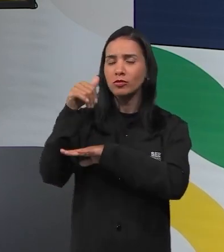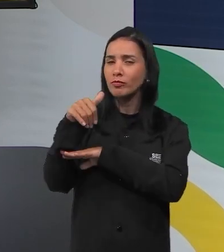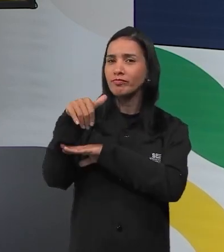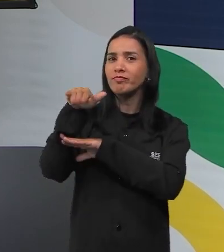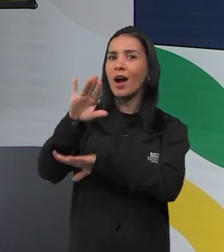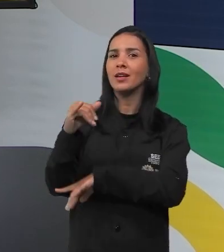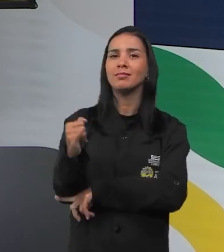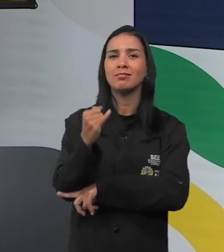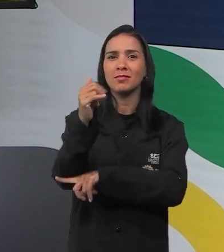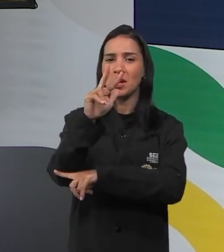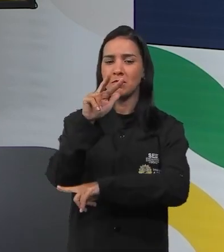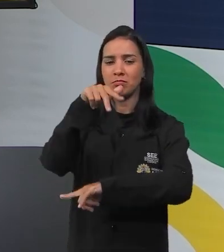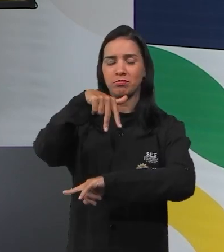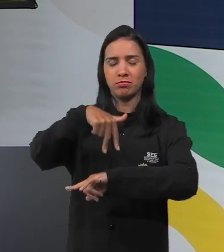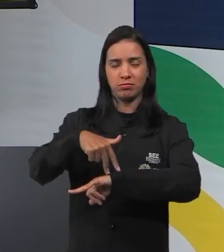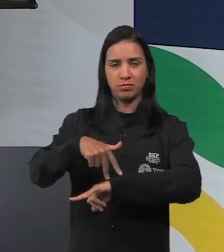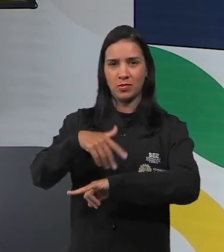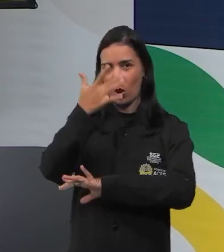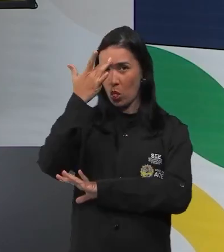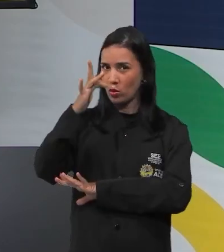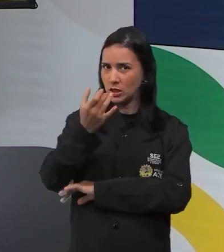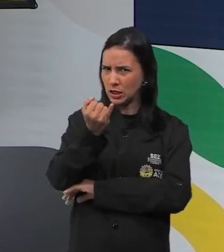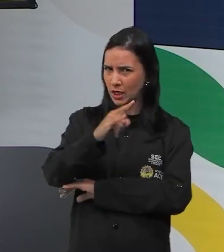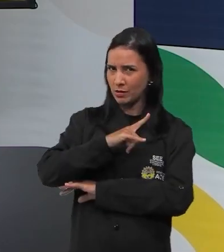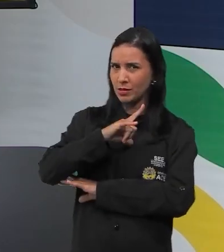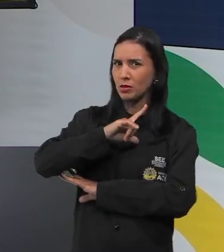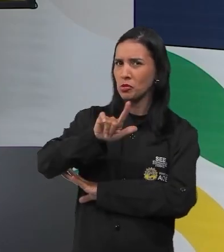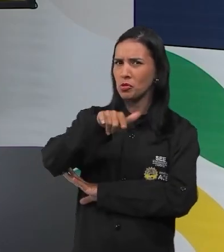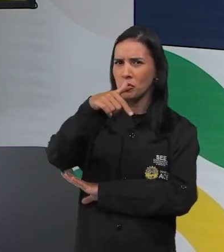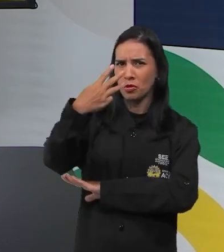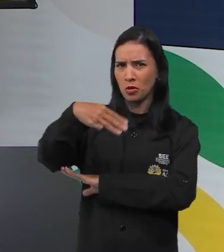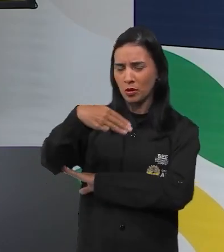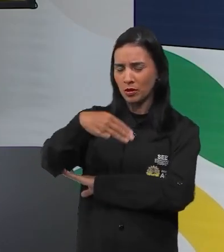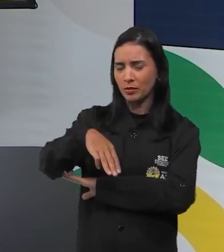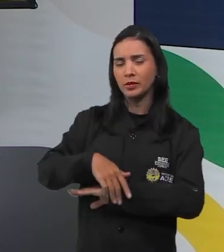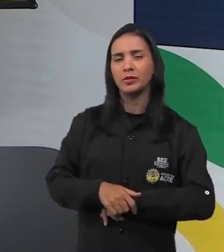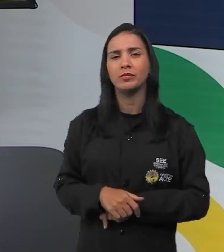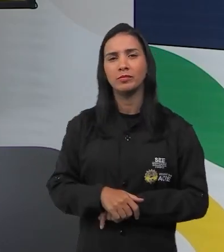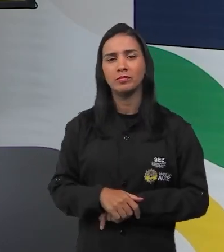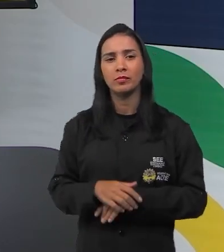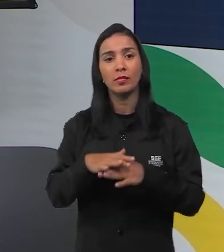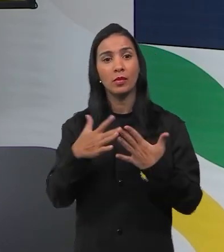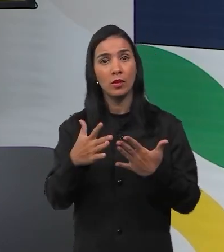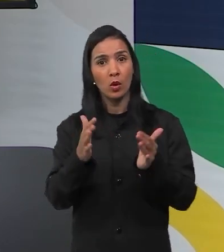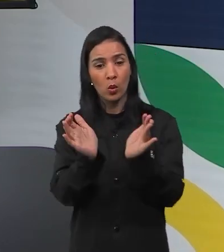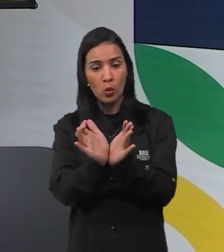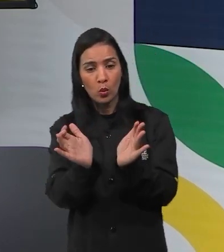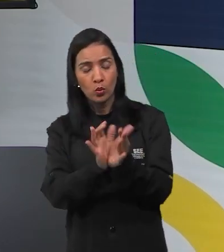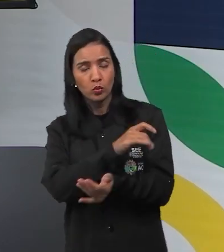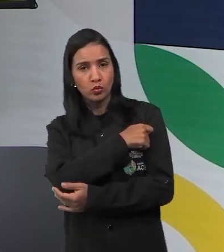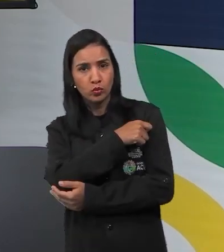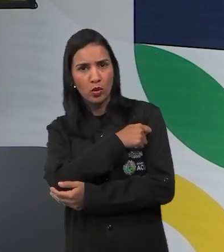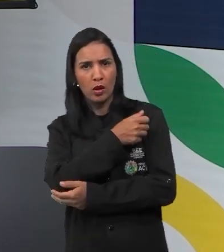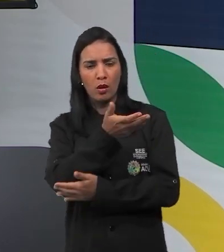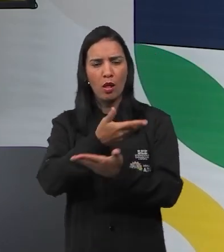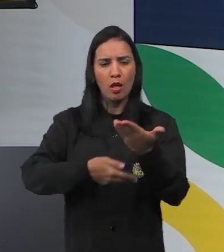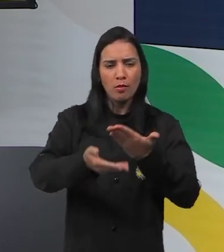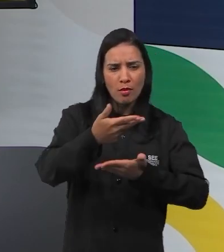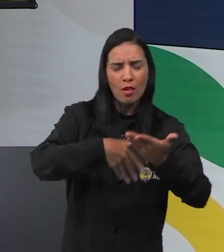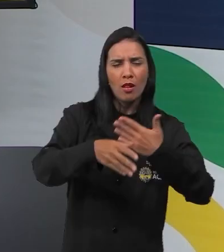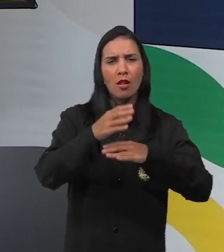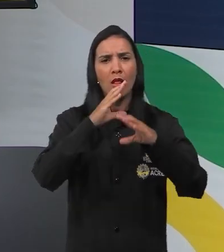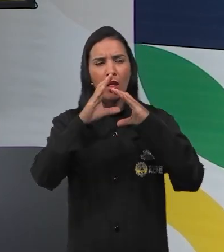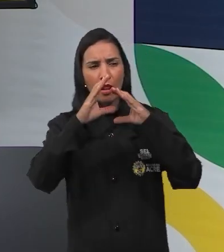situações. Acontece que, certo dia, os alunos da turma do Gauss estavam muito barulhentos. Aí o professor deu um problema para